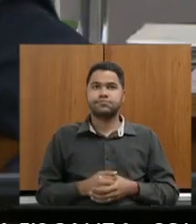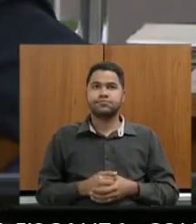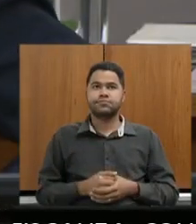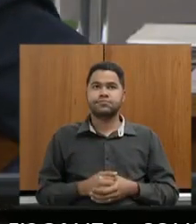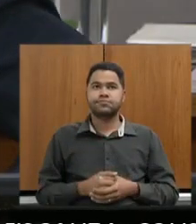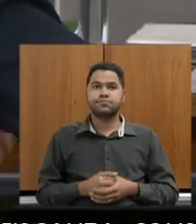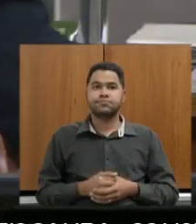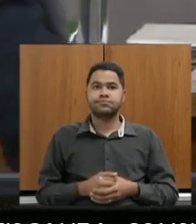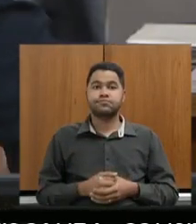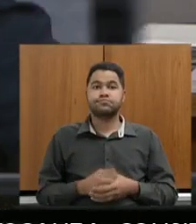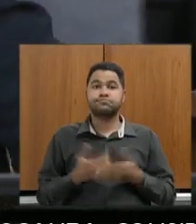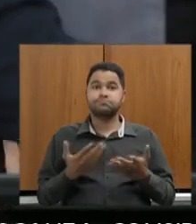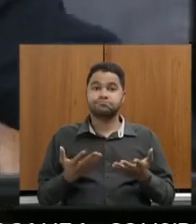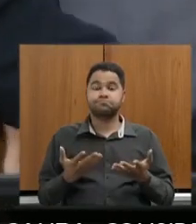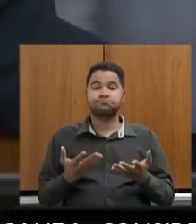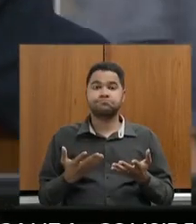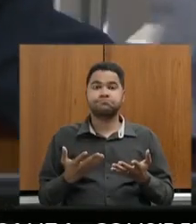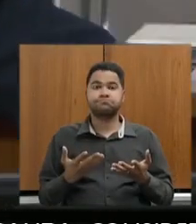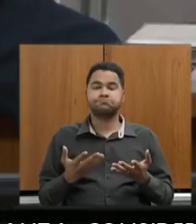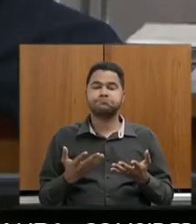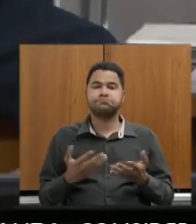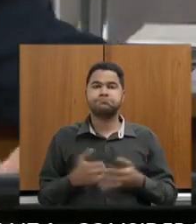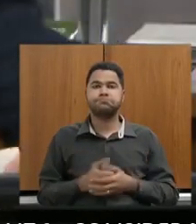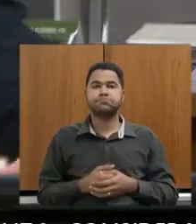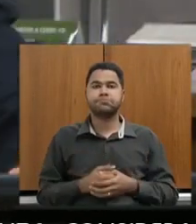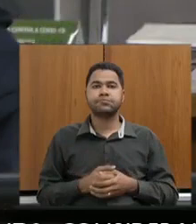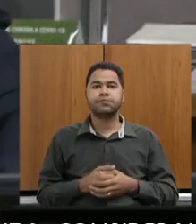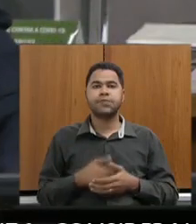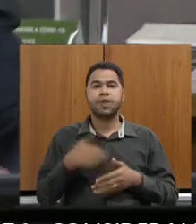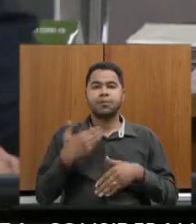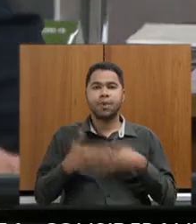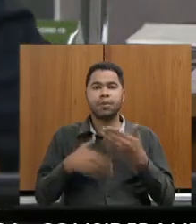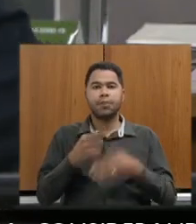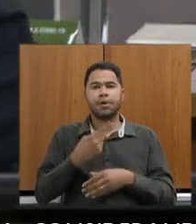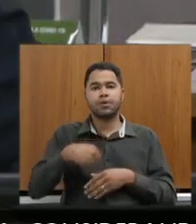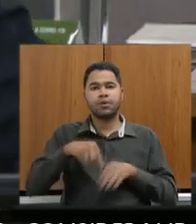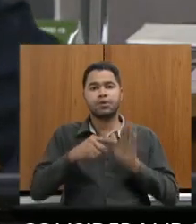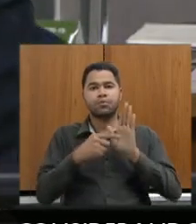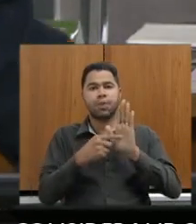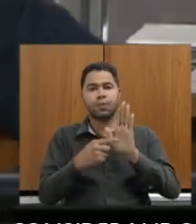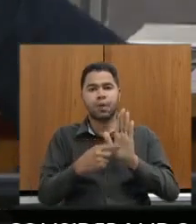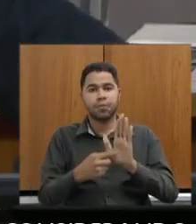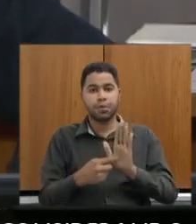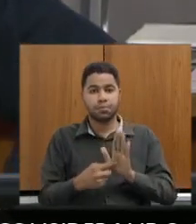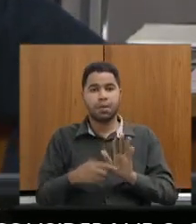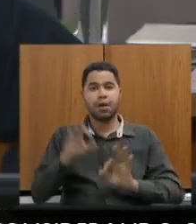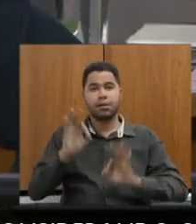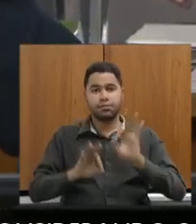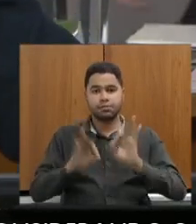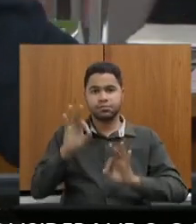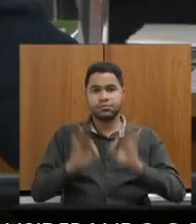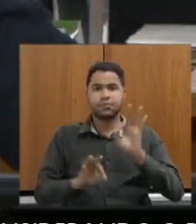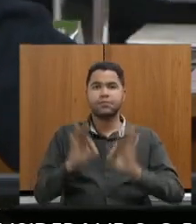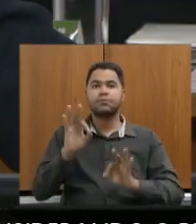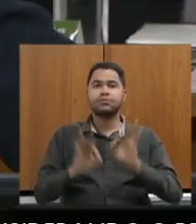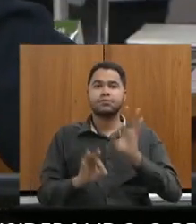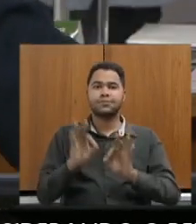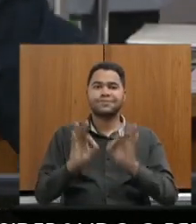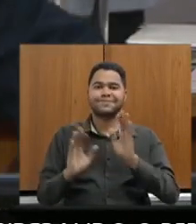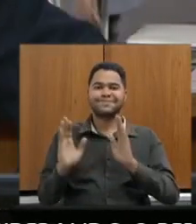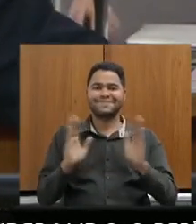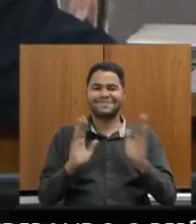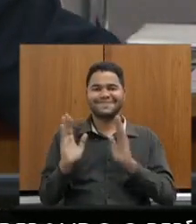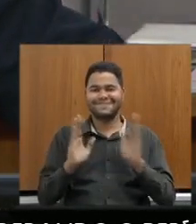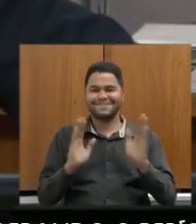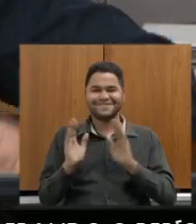tá ótimo e de uma forma assim bem bem bem acelerada nós vamos Demonstrar um pouquinho daquilo que foi feito nessa nesse último período